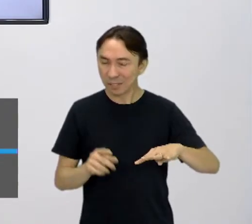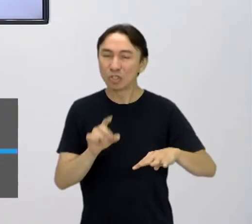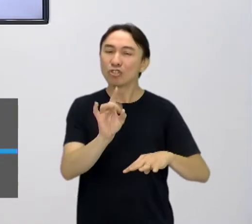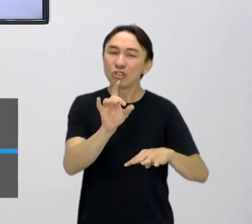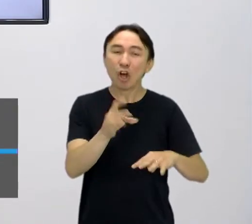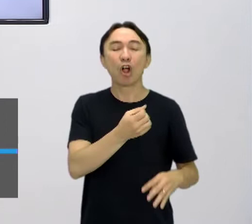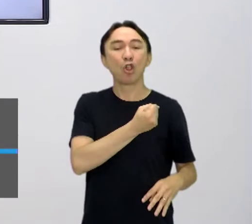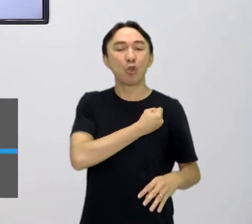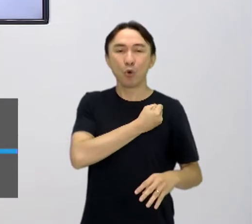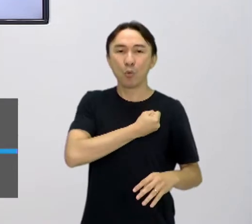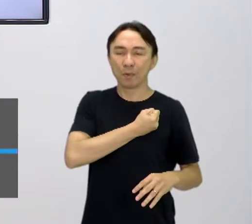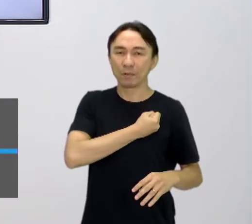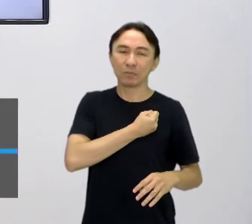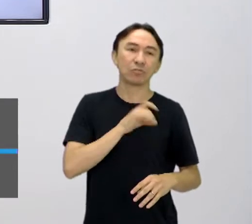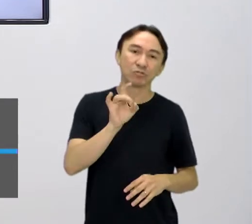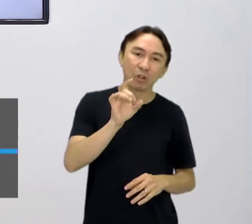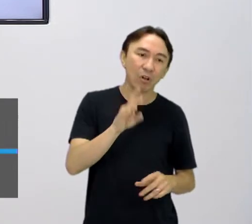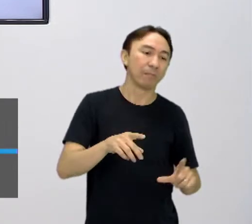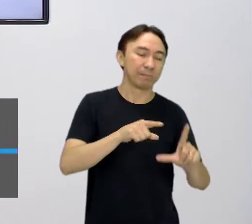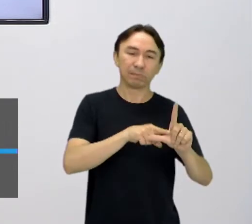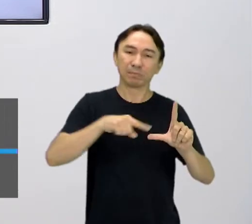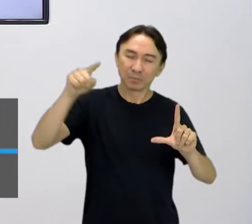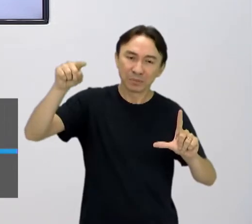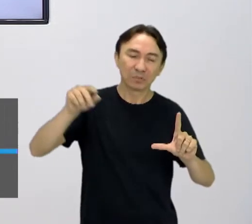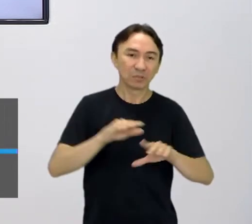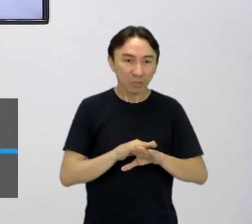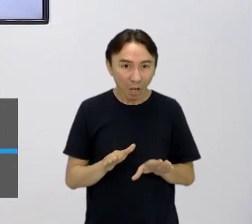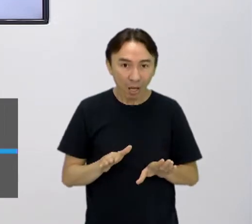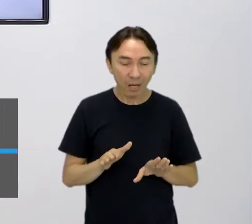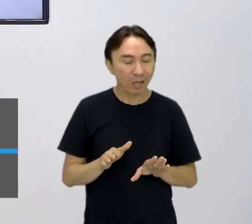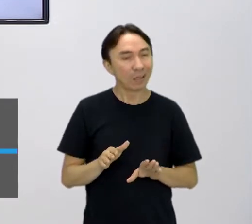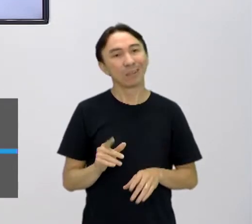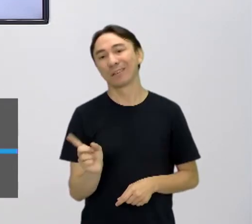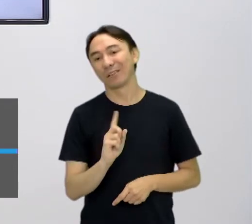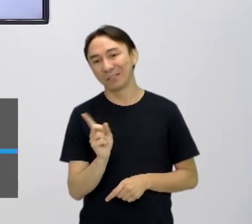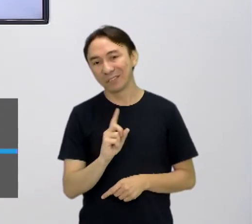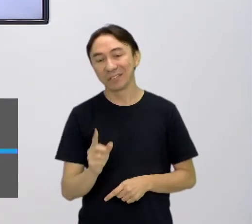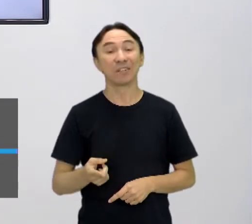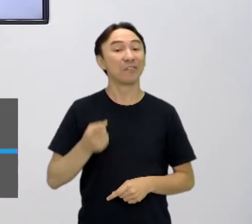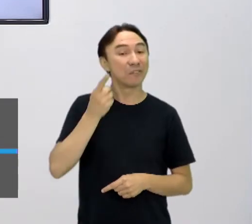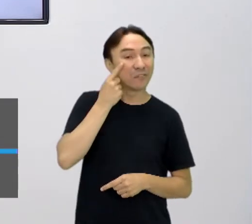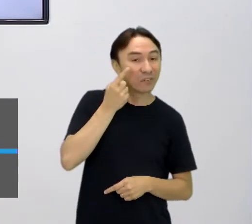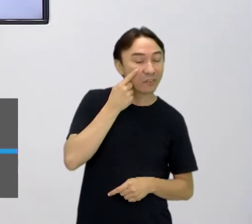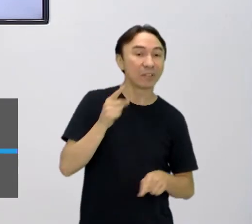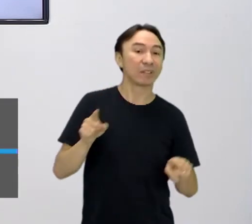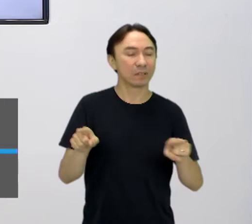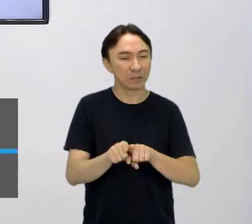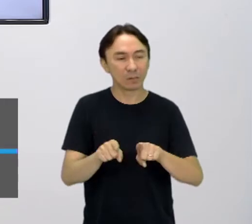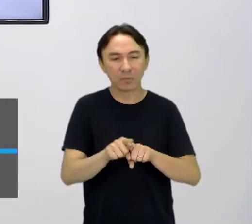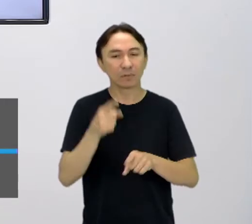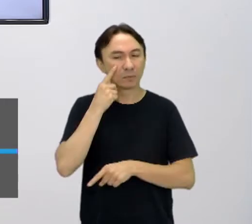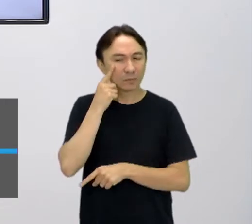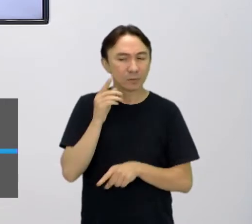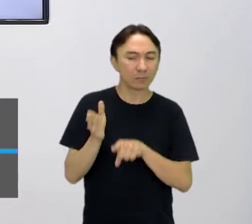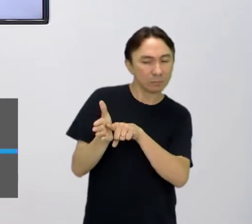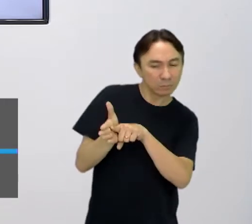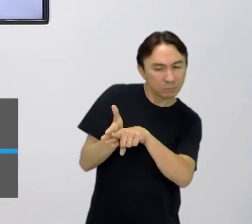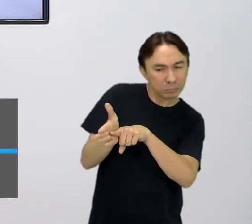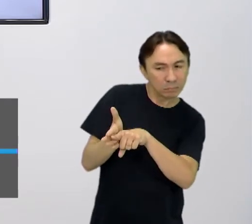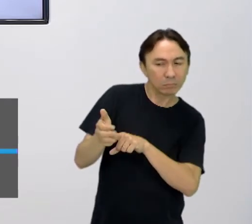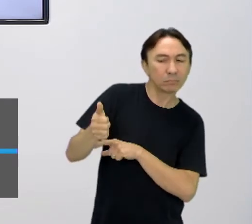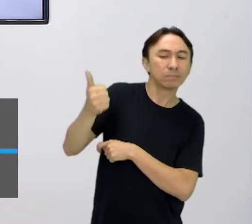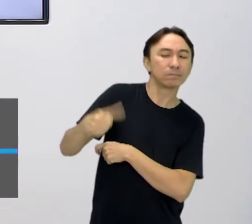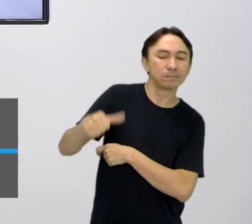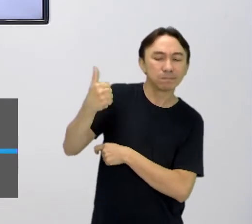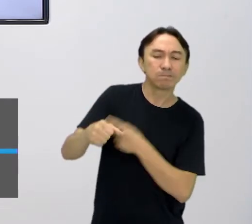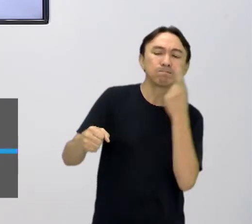além da questão estatística, além dos índices, a gente vai analisar de forma crítica e consciente todas essas informações. Tudo